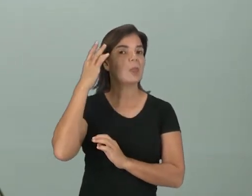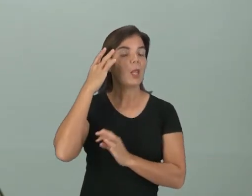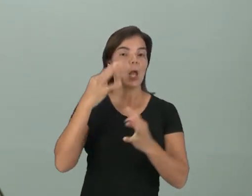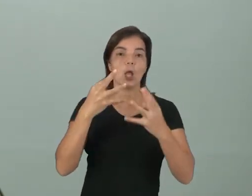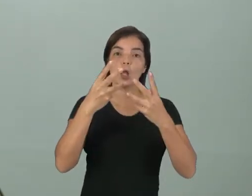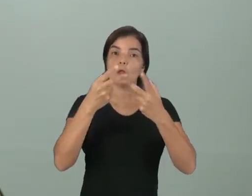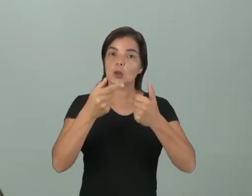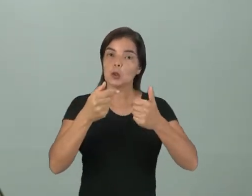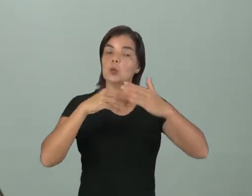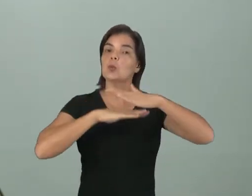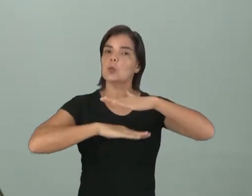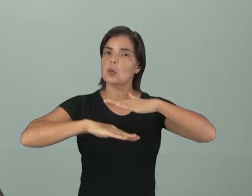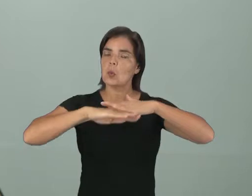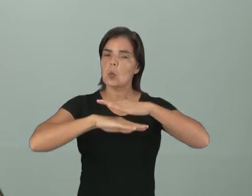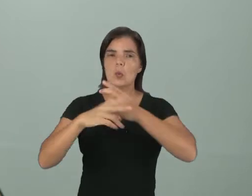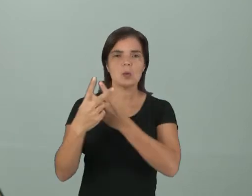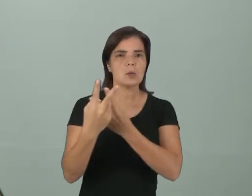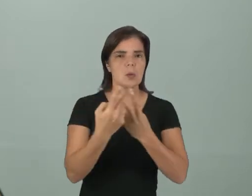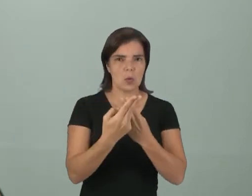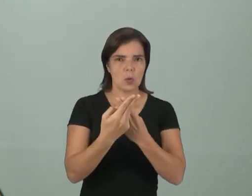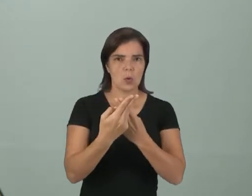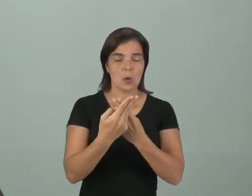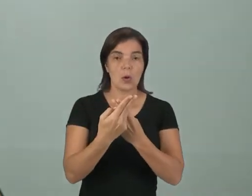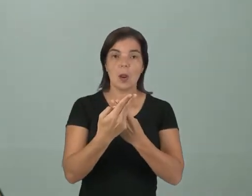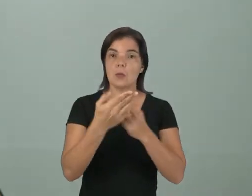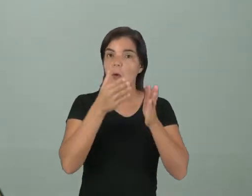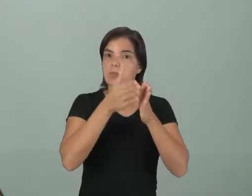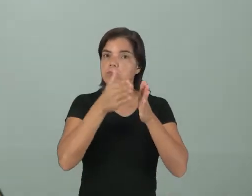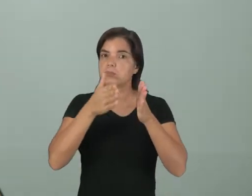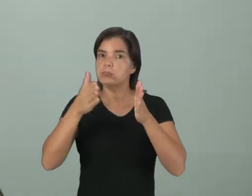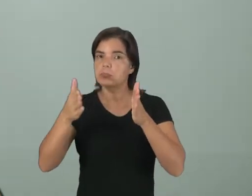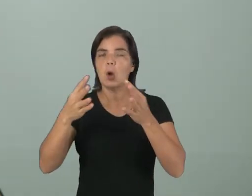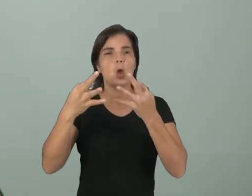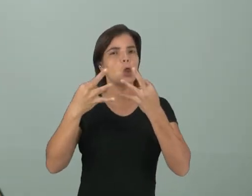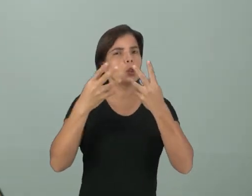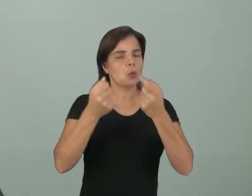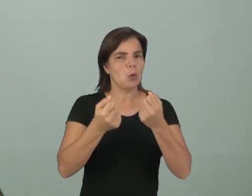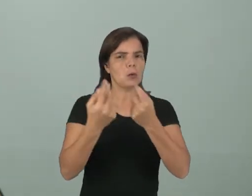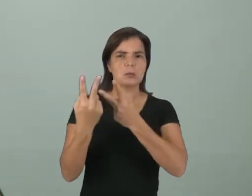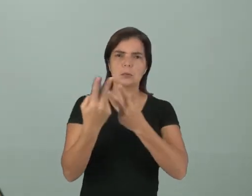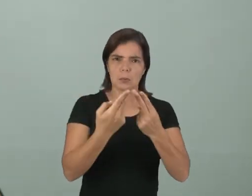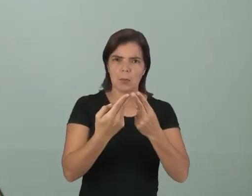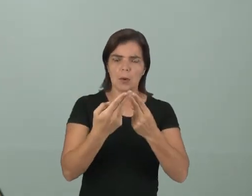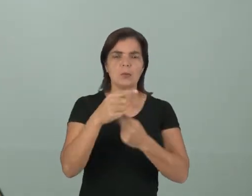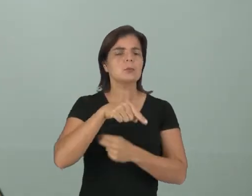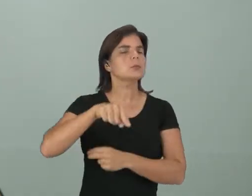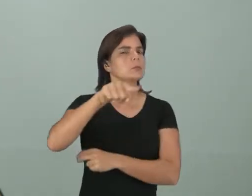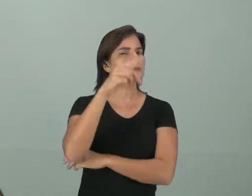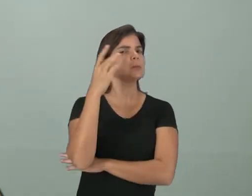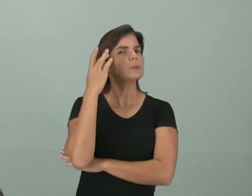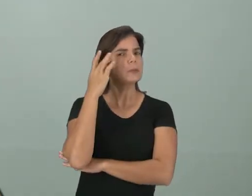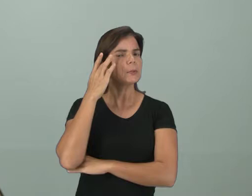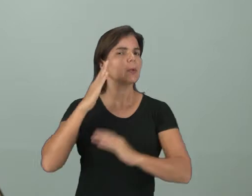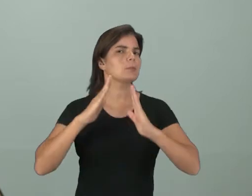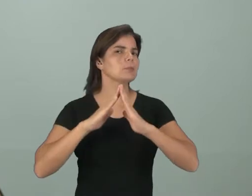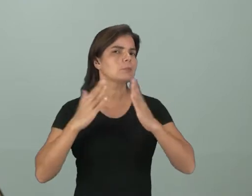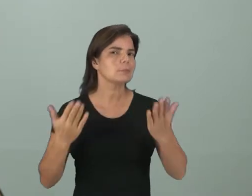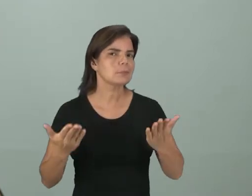que todas essas bases, elas são iguais? Elas são padronizadas? Todas serão da mesma forma? O que você acha aí de